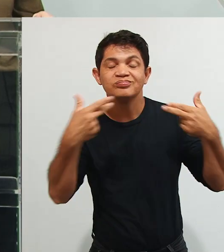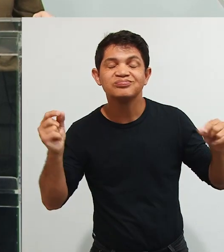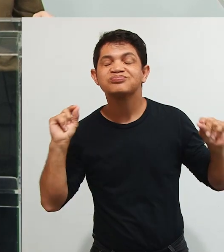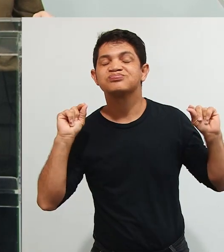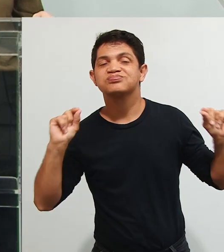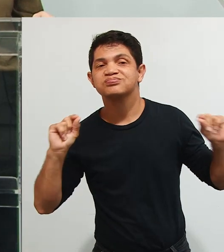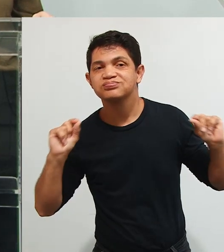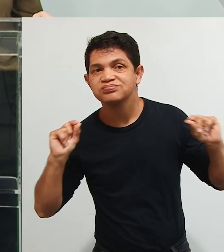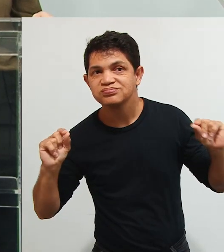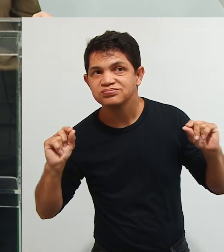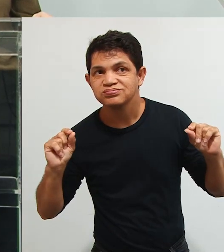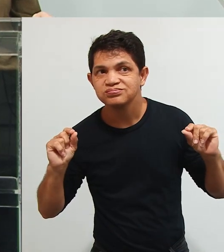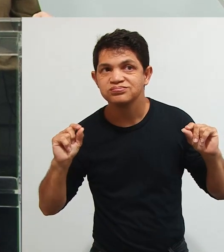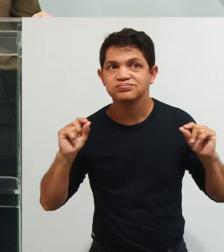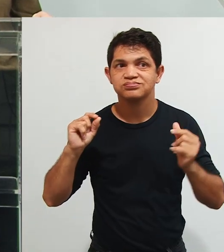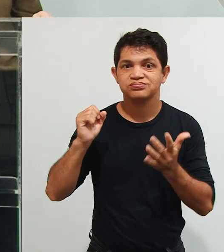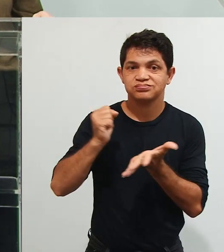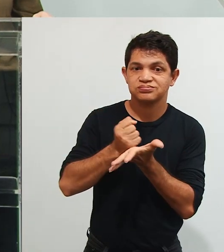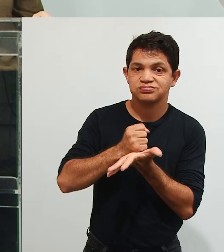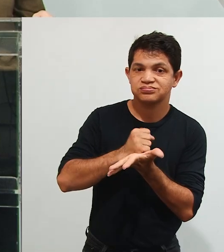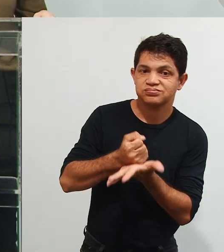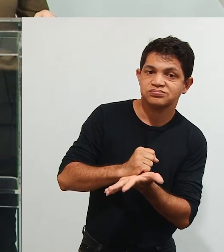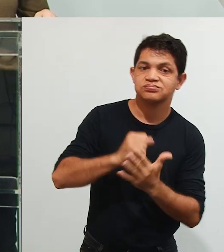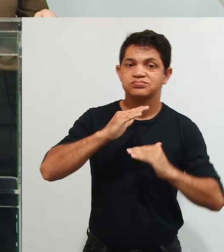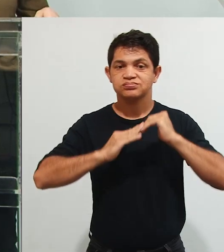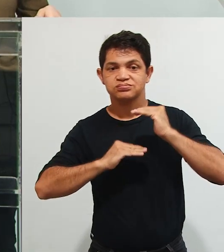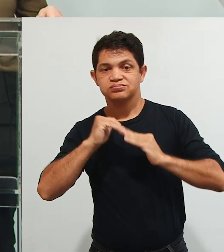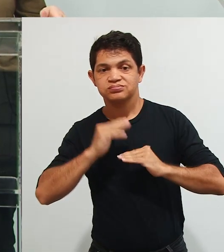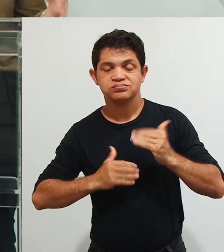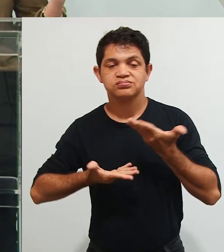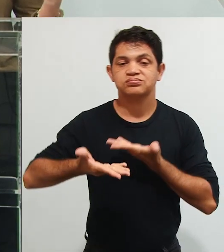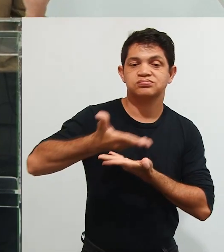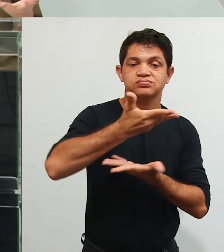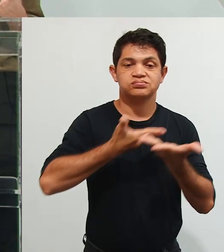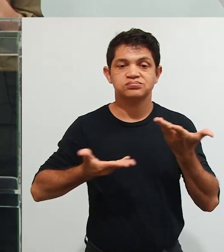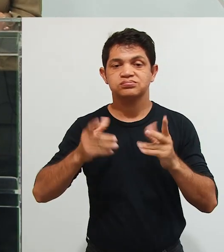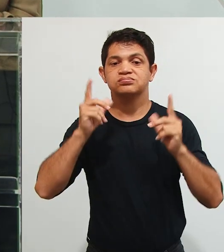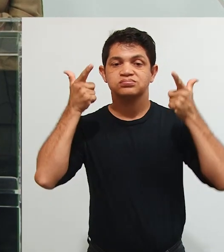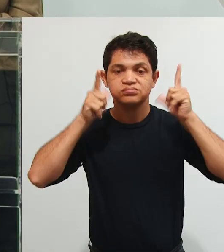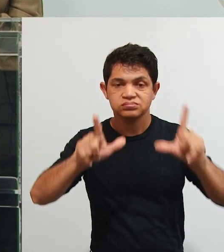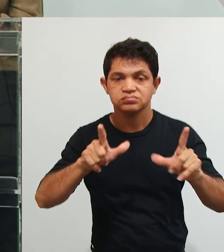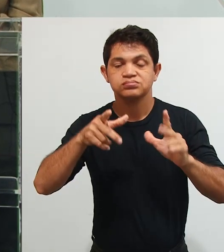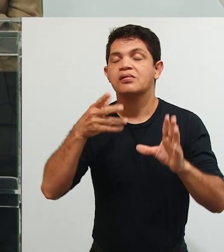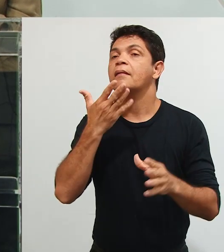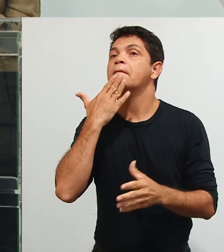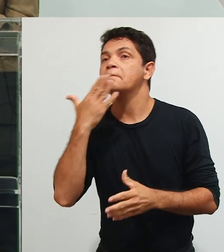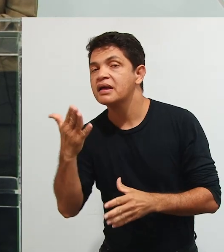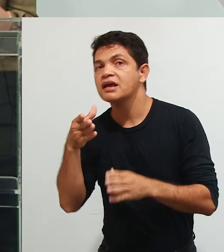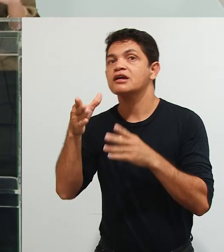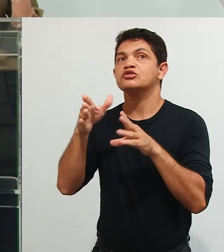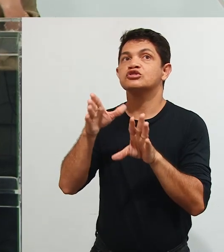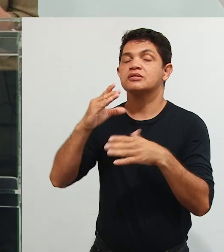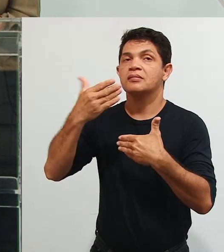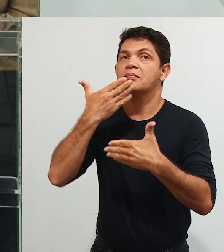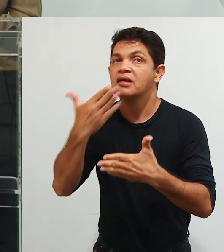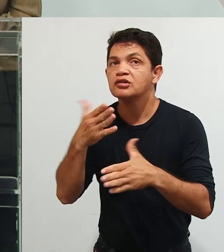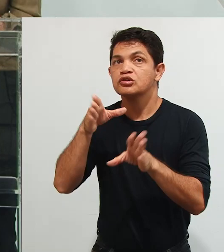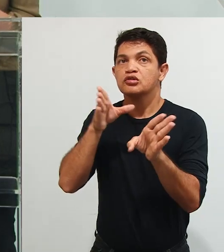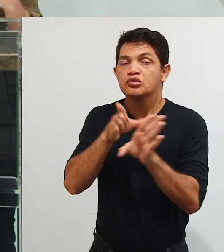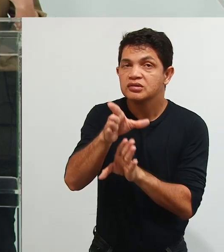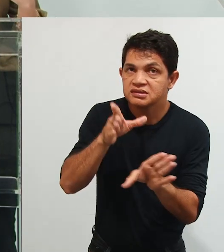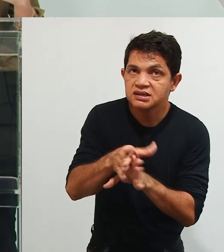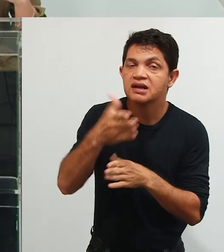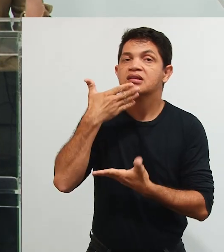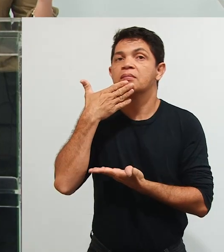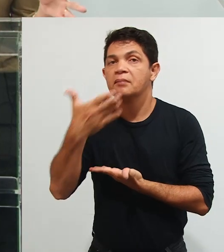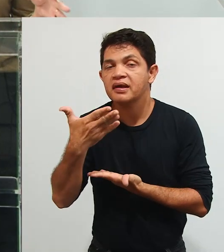muito controverso, né? Então, muitas vezes alguém pede um conselho pra gente e a gente fica nessa